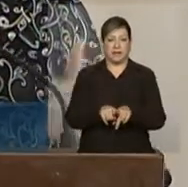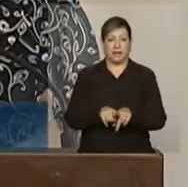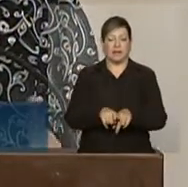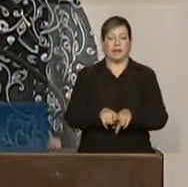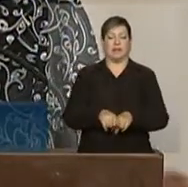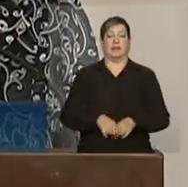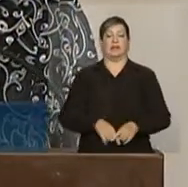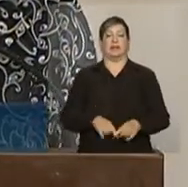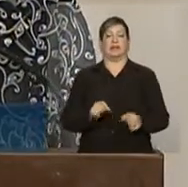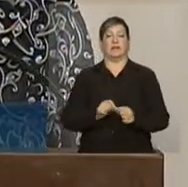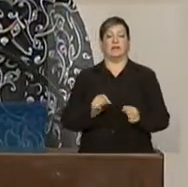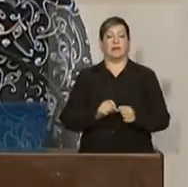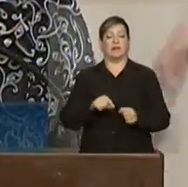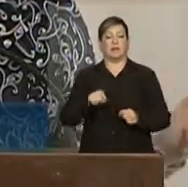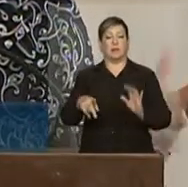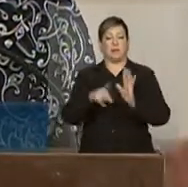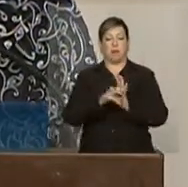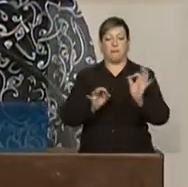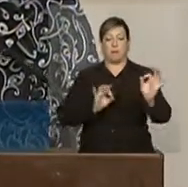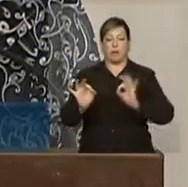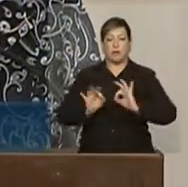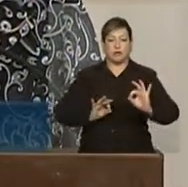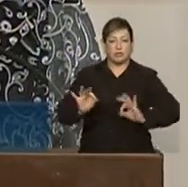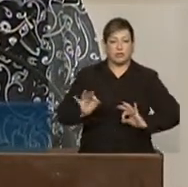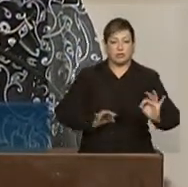engenharia ligada ao próprio projeto